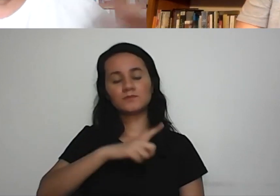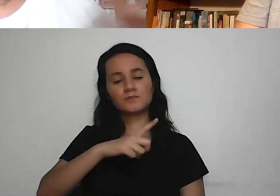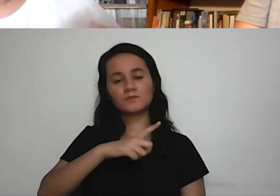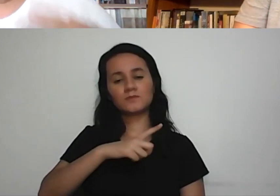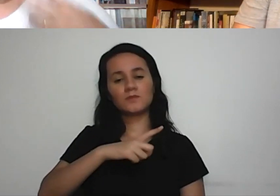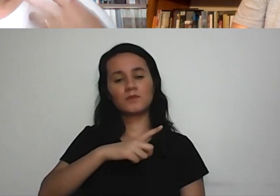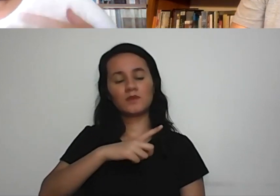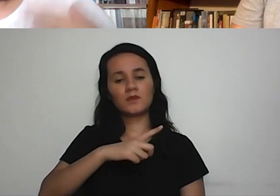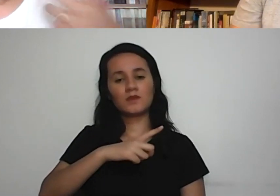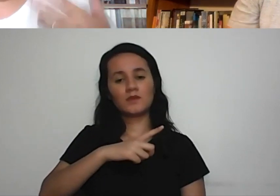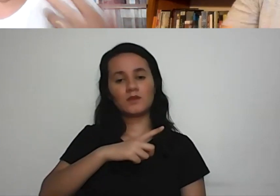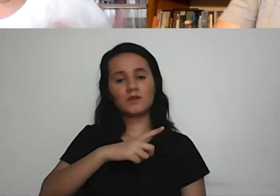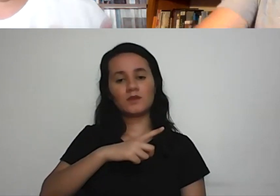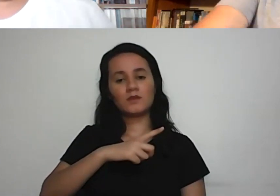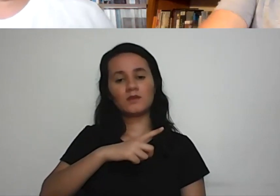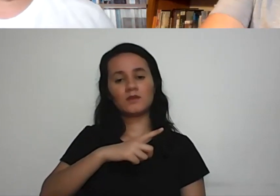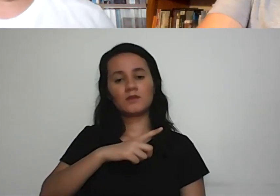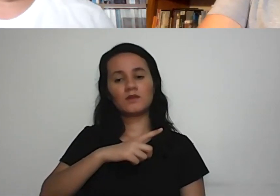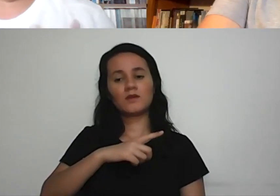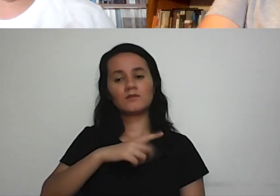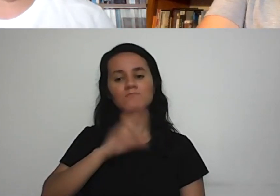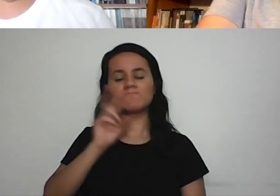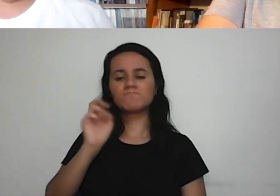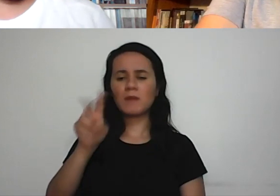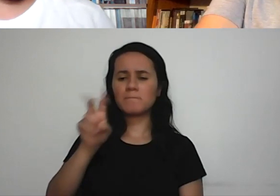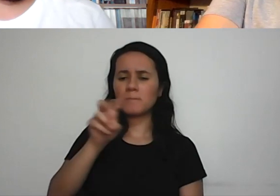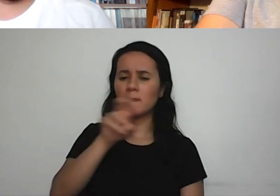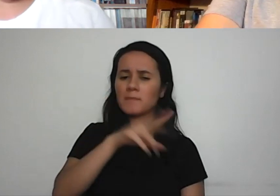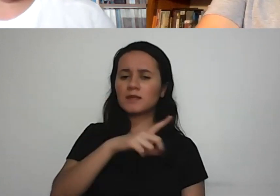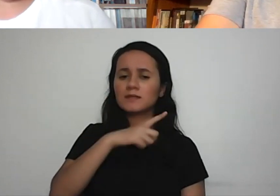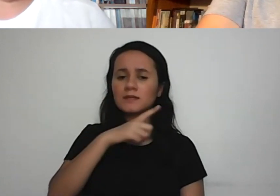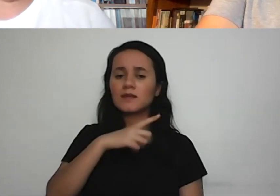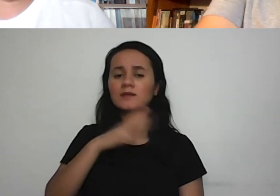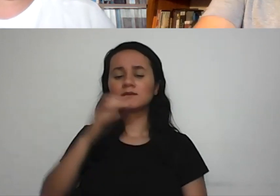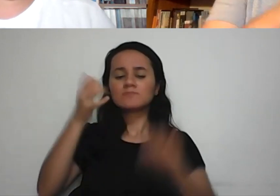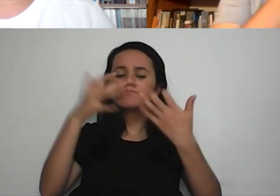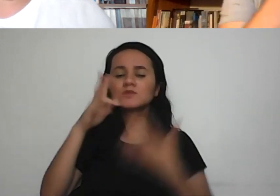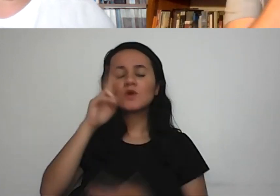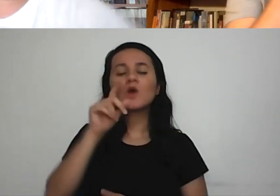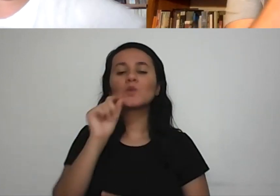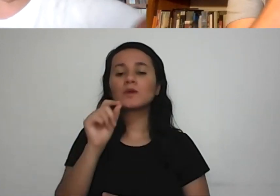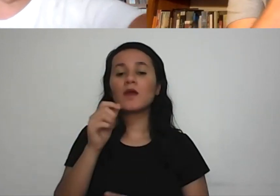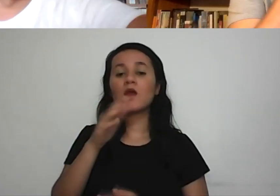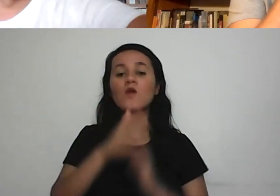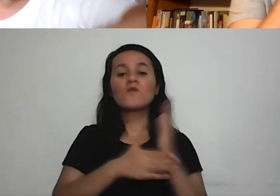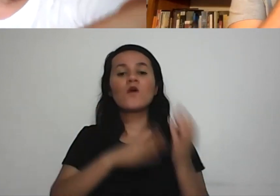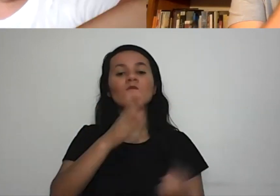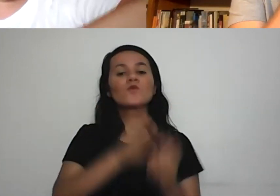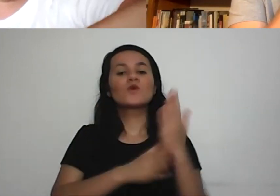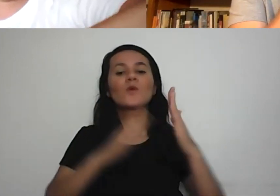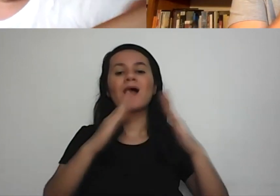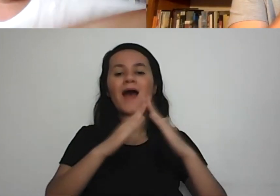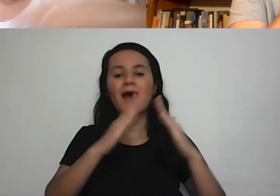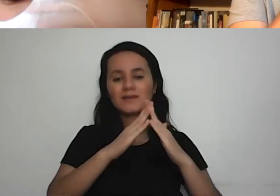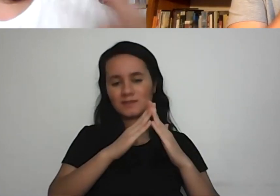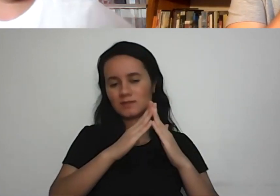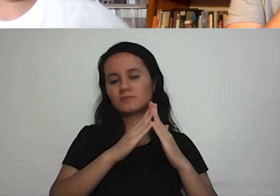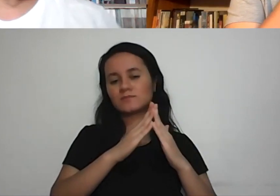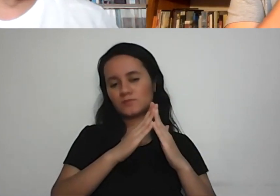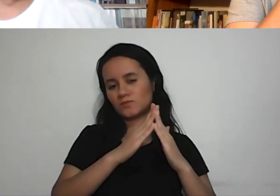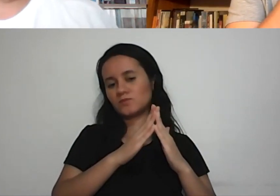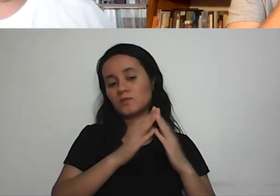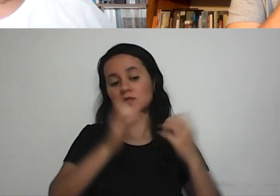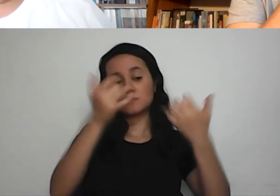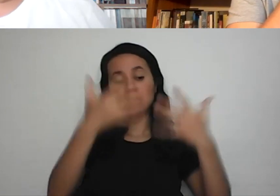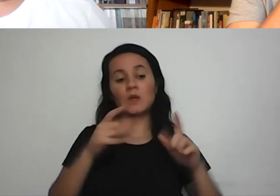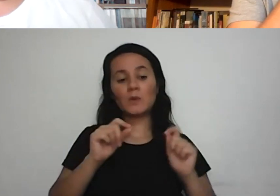bem com muitos resultados, né? E ele conta uma história muito interessante que ele foi na Fundação Casa falar sobre